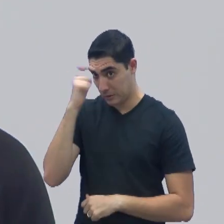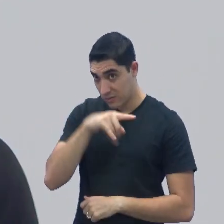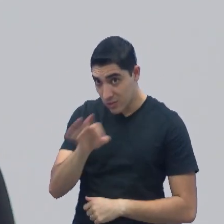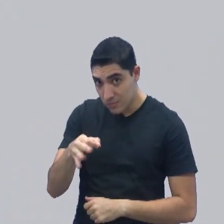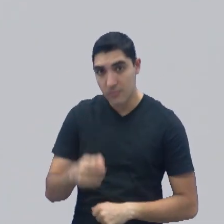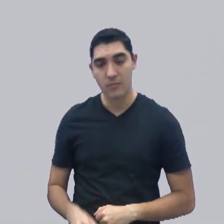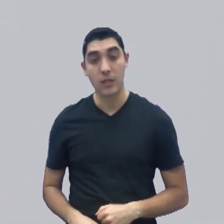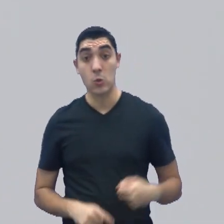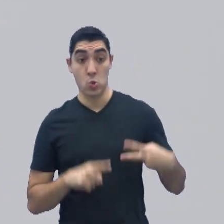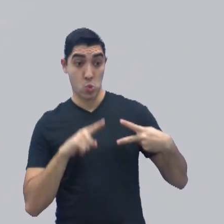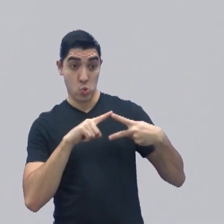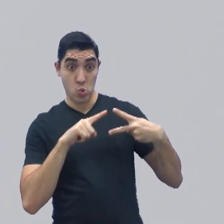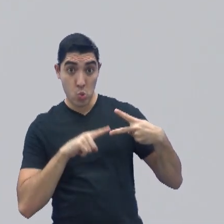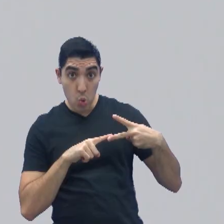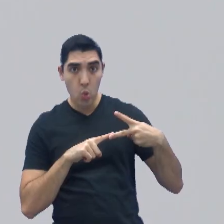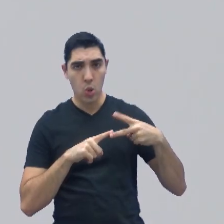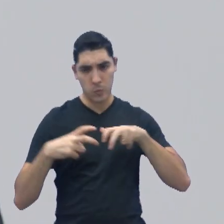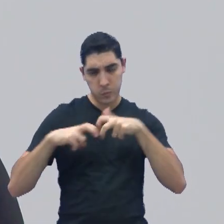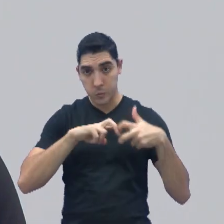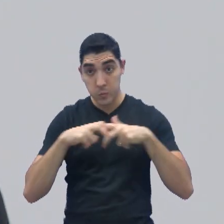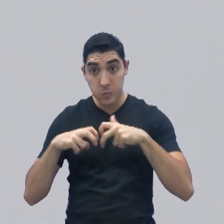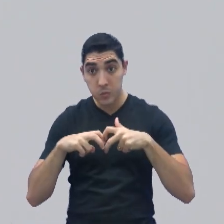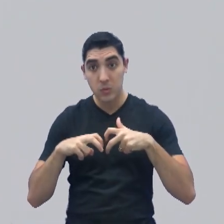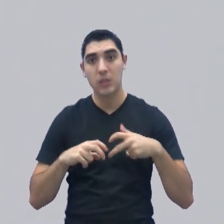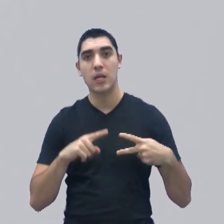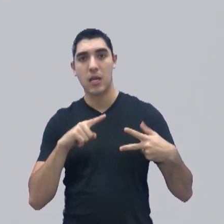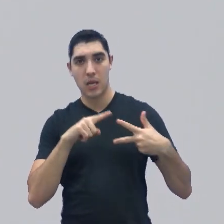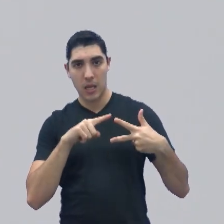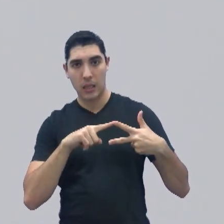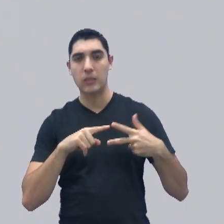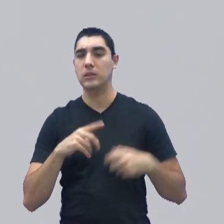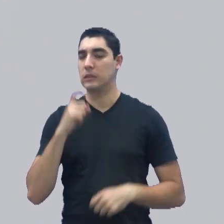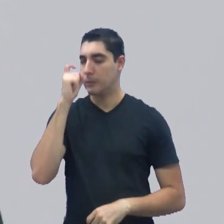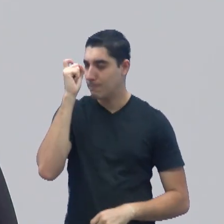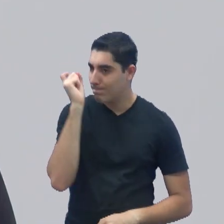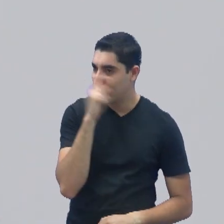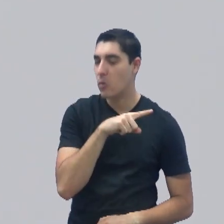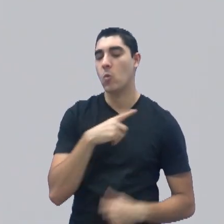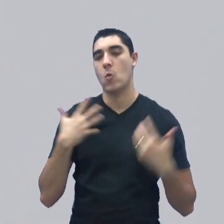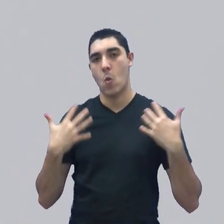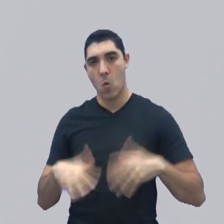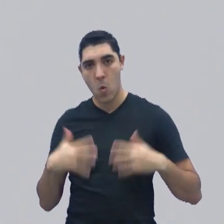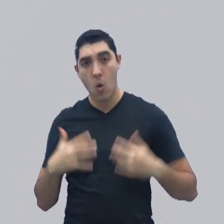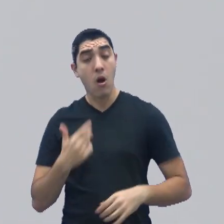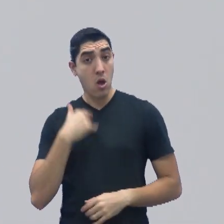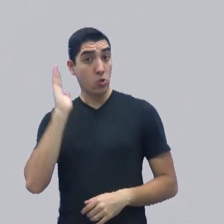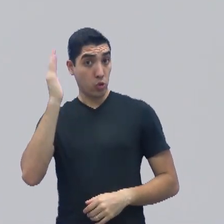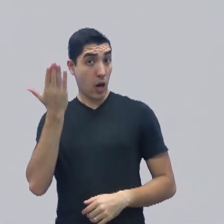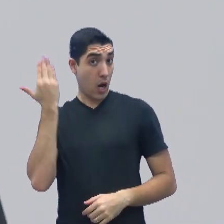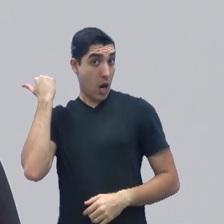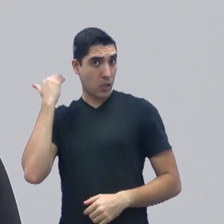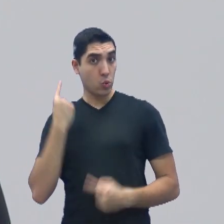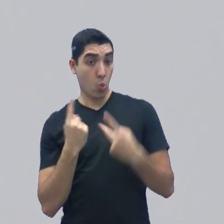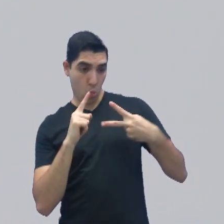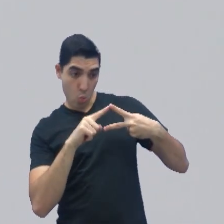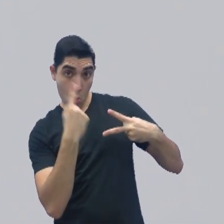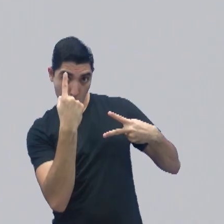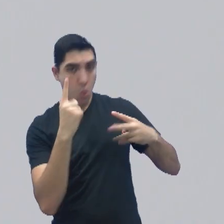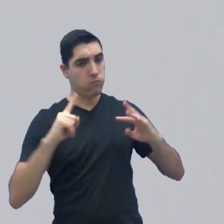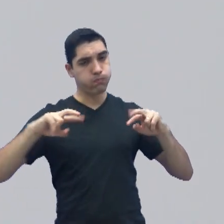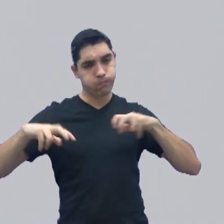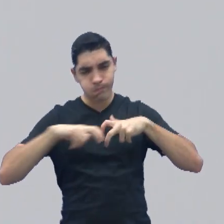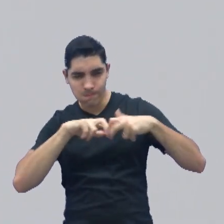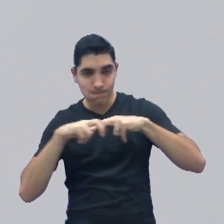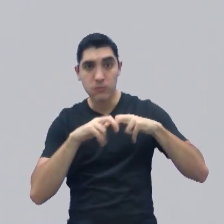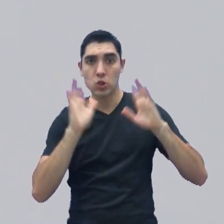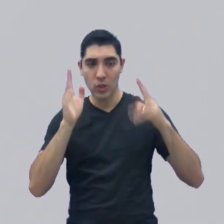2 lutas e foram adversários muito difíceis. Eu já tinha enfrentado um adversário e ele já